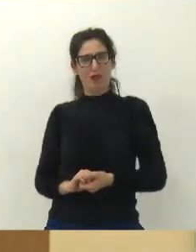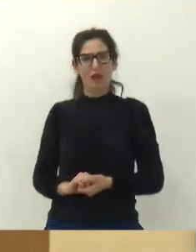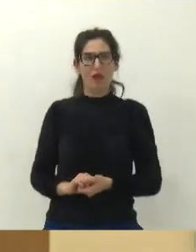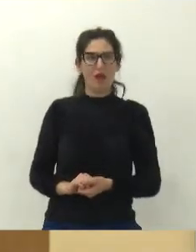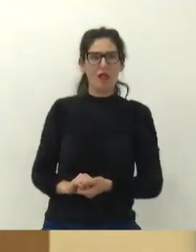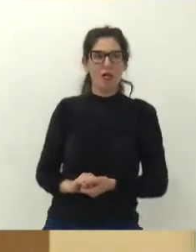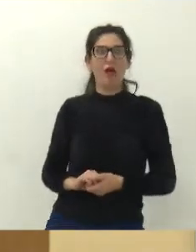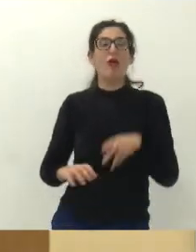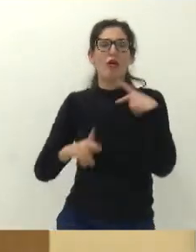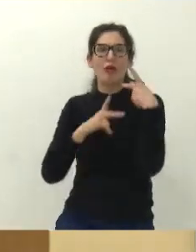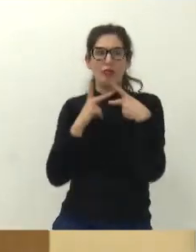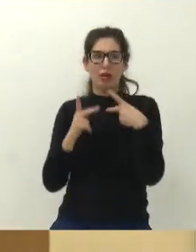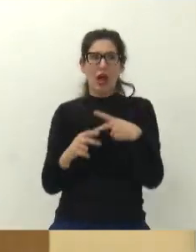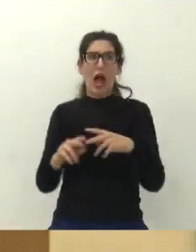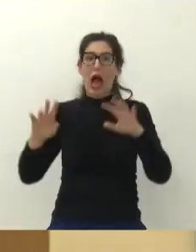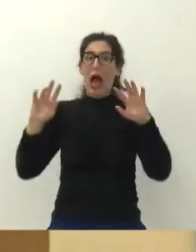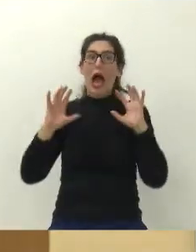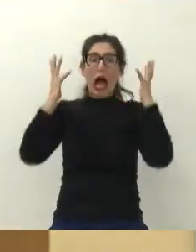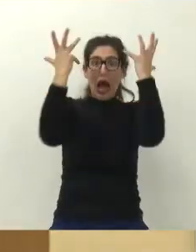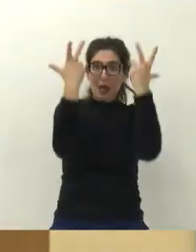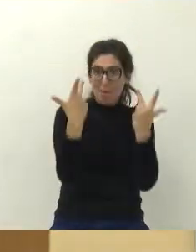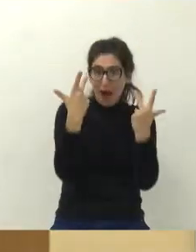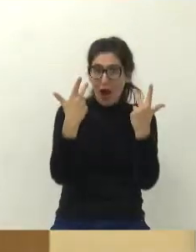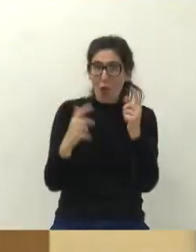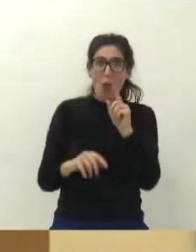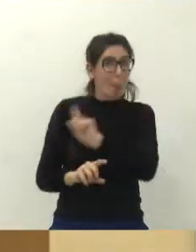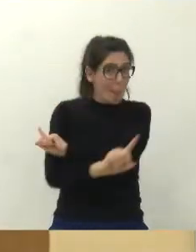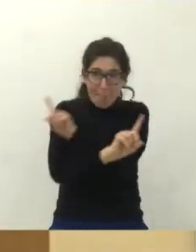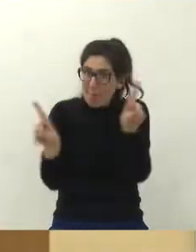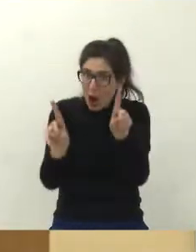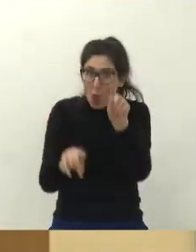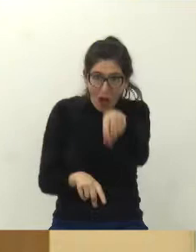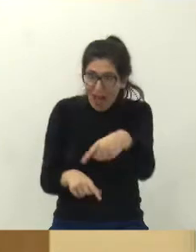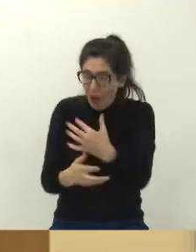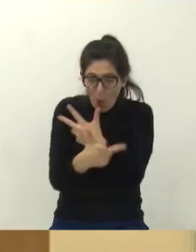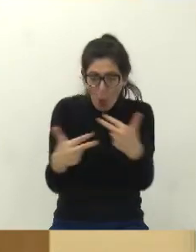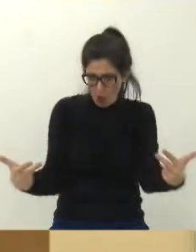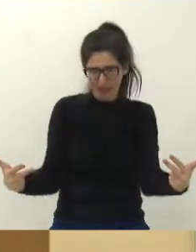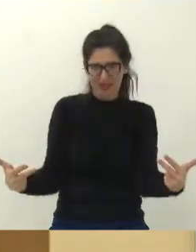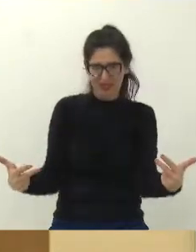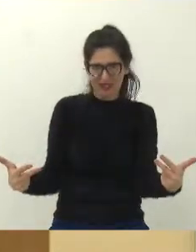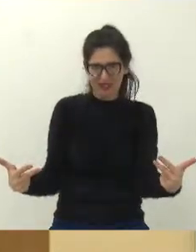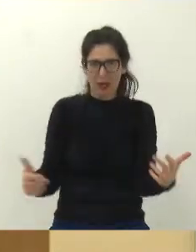Então, fica meu recado, animal não é coisa, não é? As pessoas têm mania de comparar